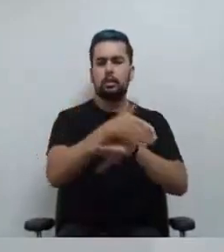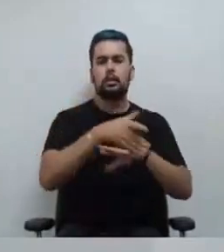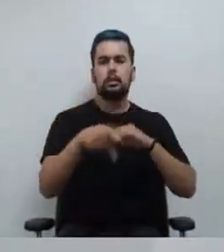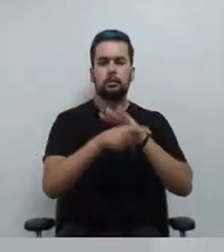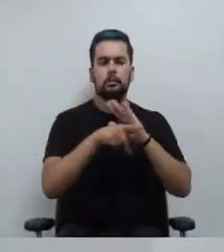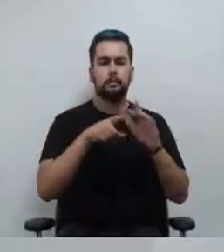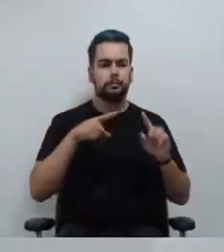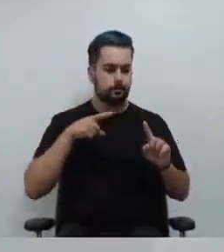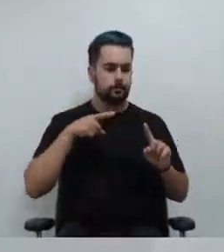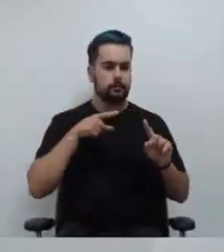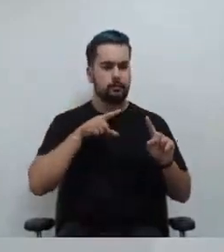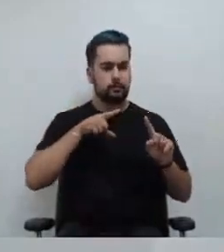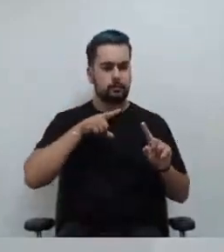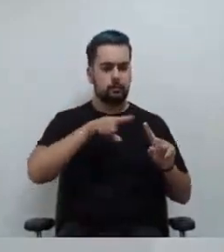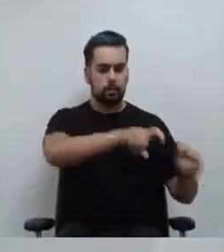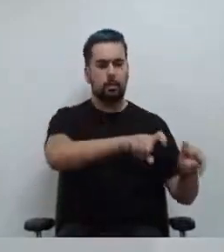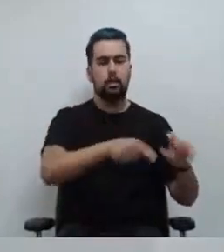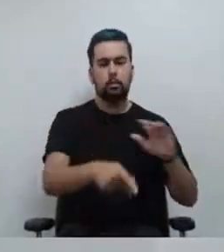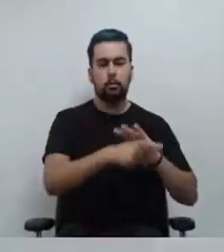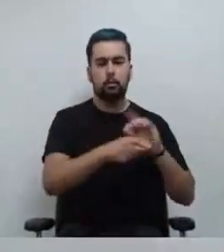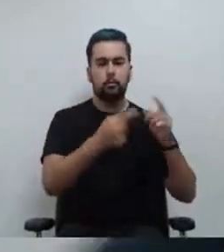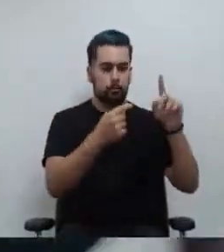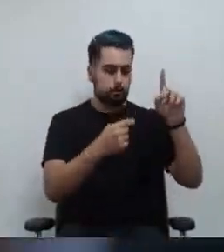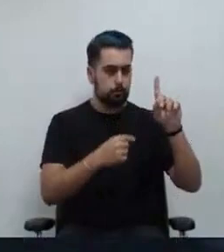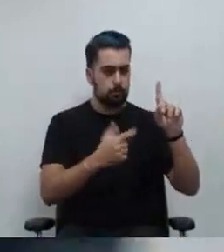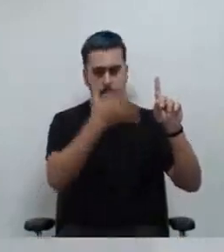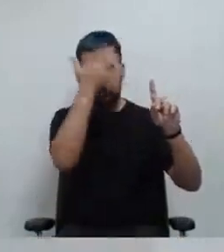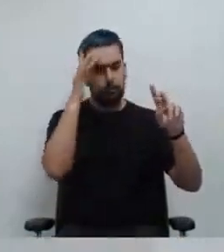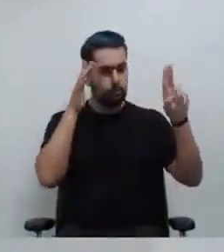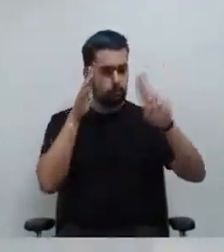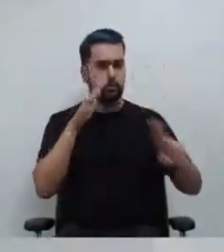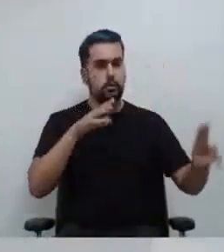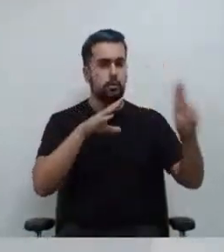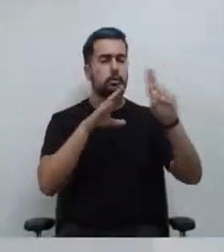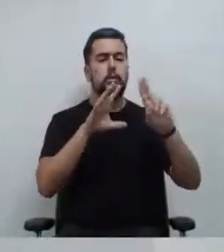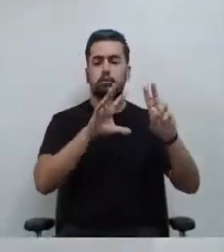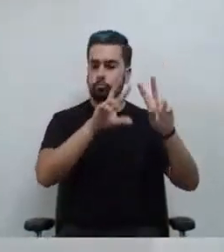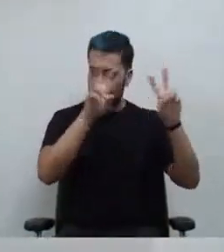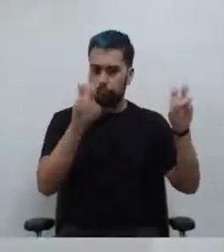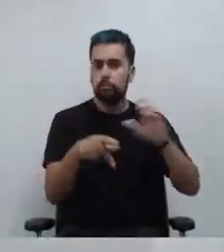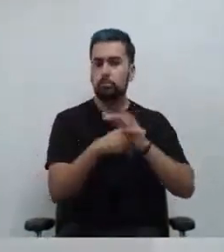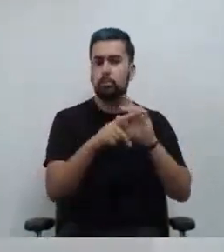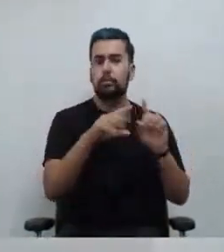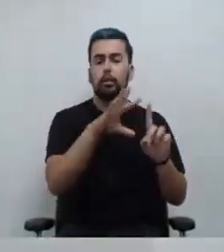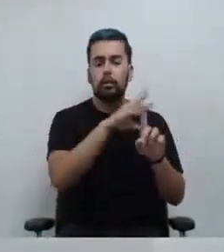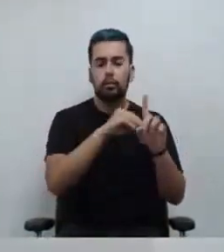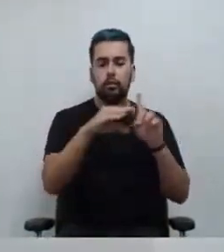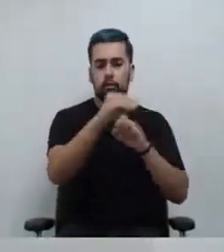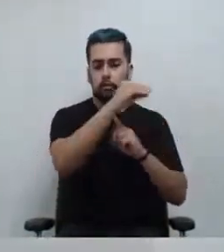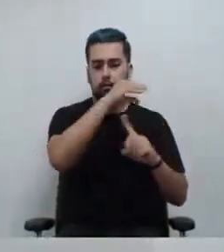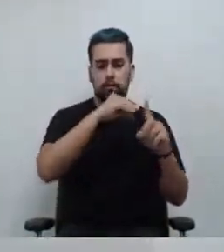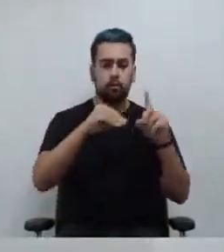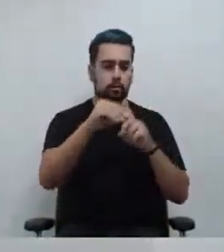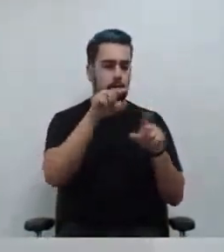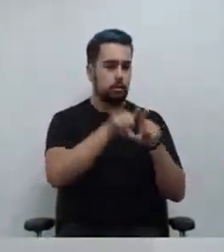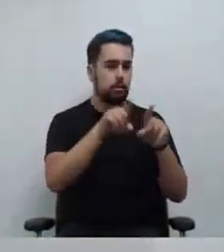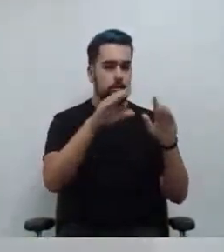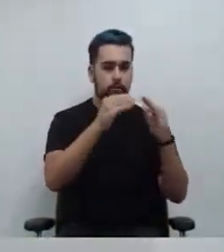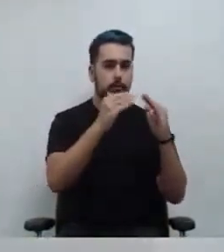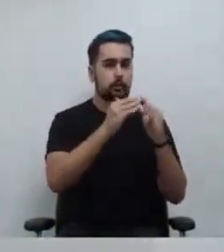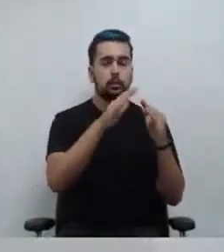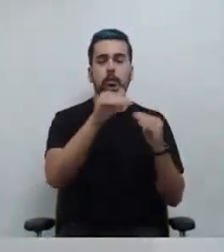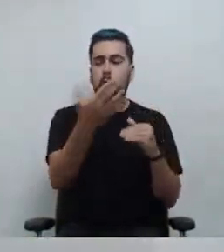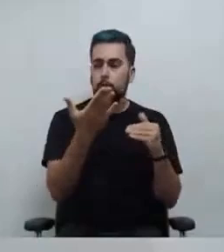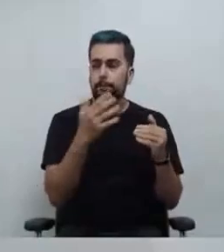para atacar uma usuária, um caso de violência doméstica. Então, ele foi contido pela segurança